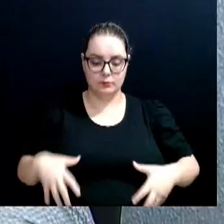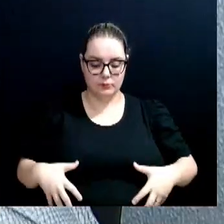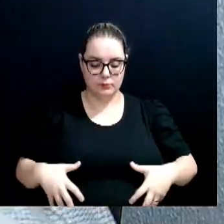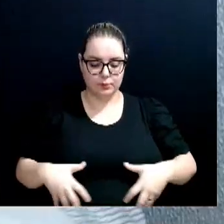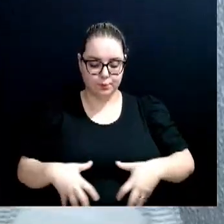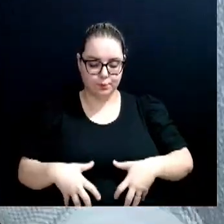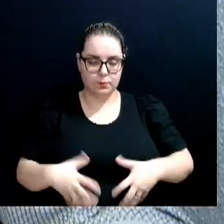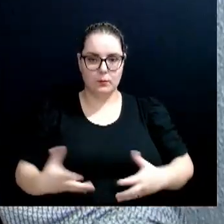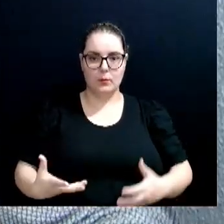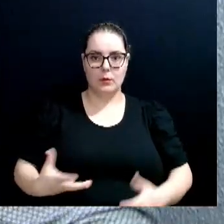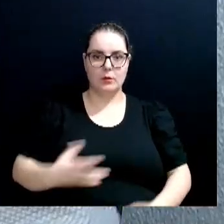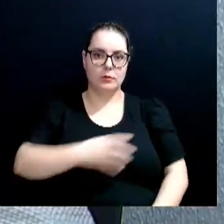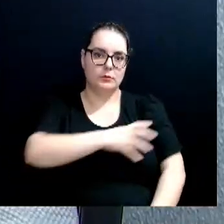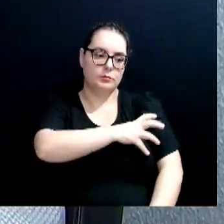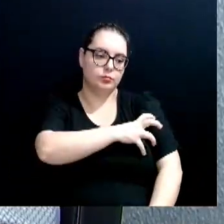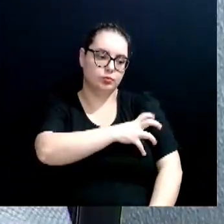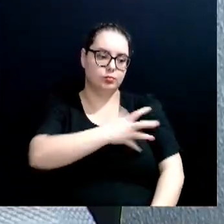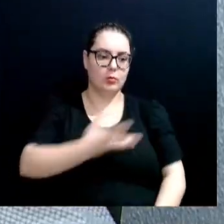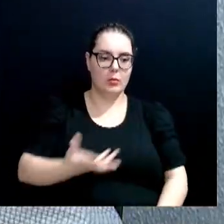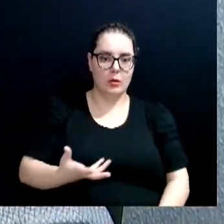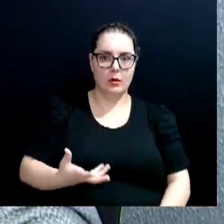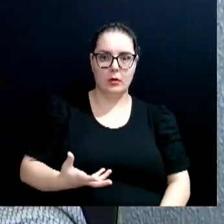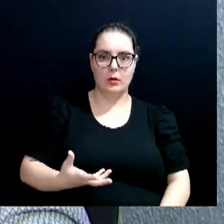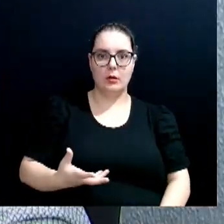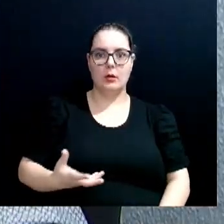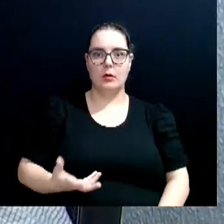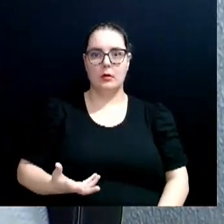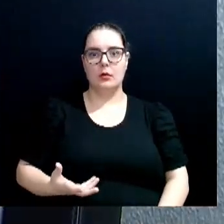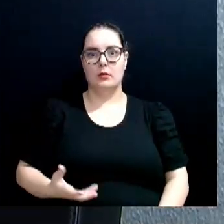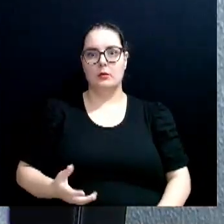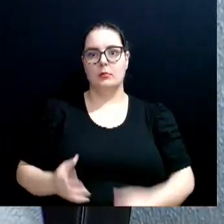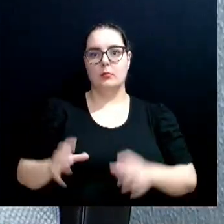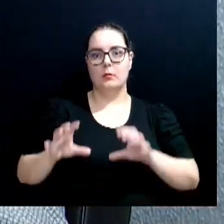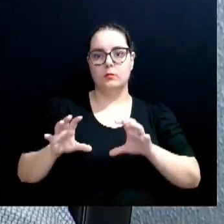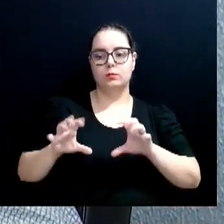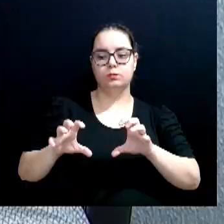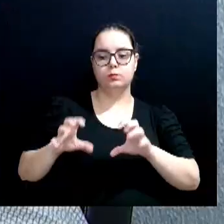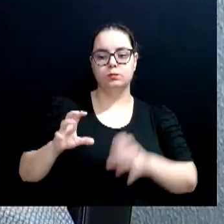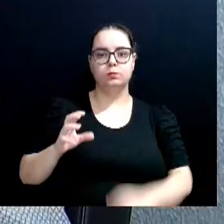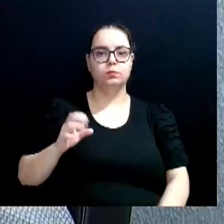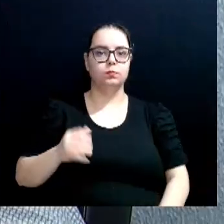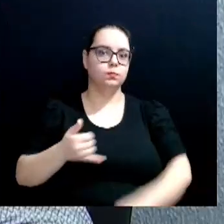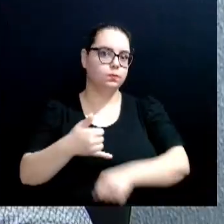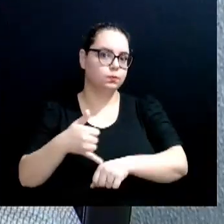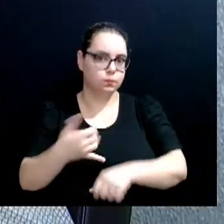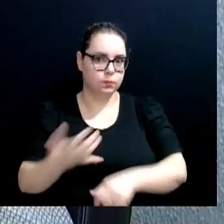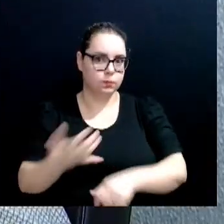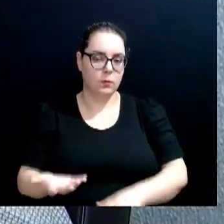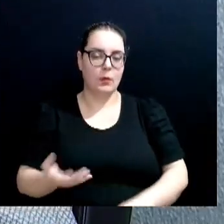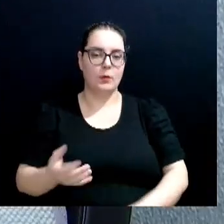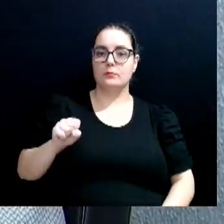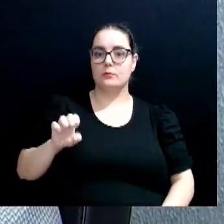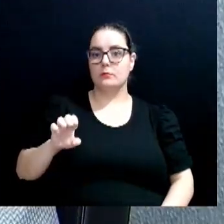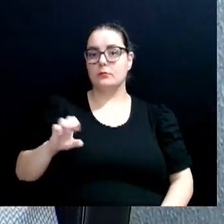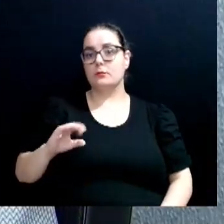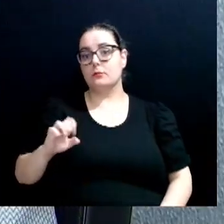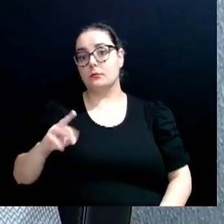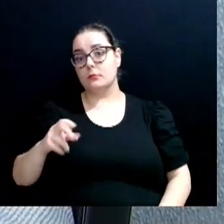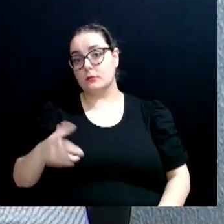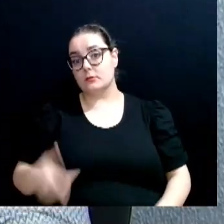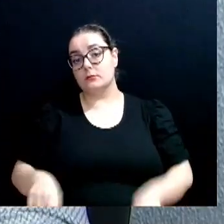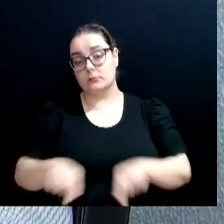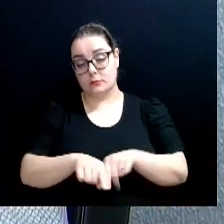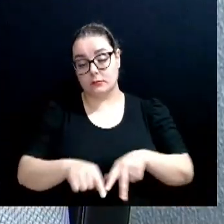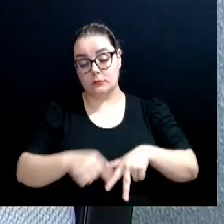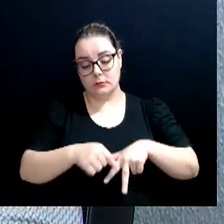gordura que é a gordura abdominal, né? Uma gordura até visceral, que muitas vezes a gente não vê, mas também em membros inferiores. Então, o